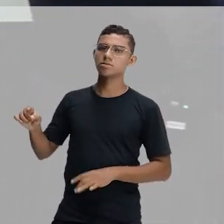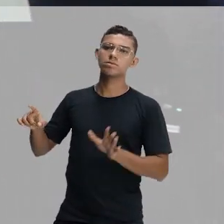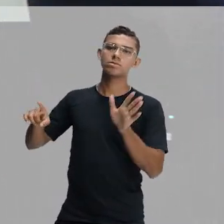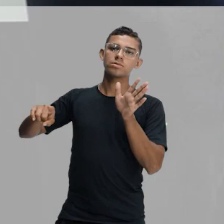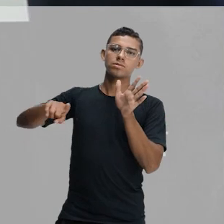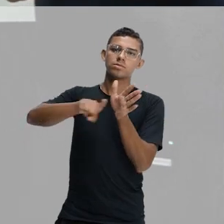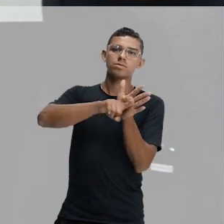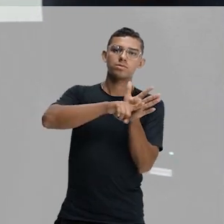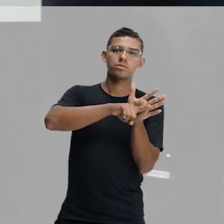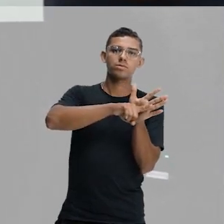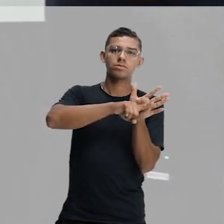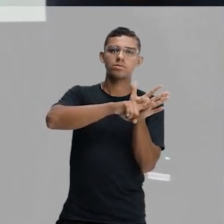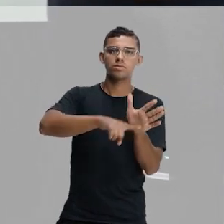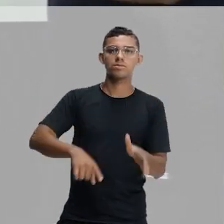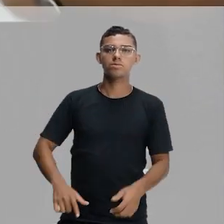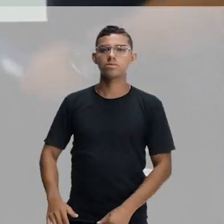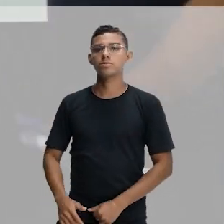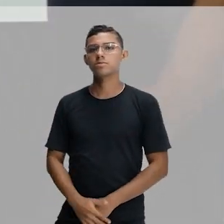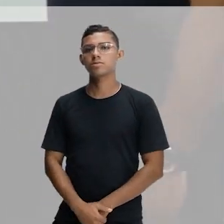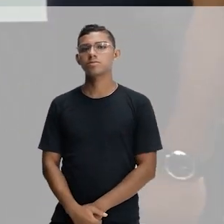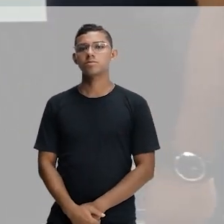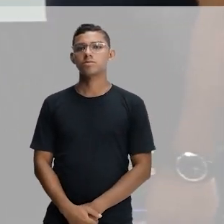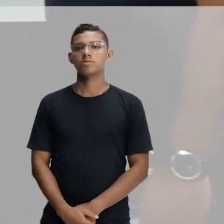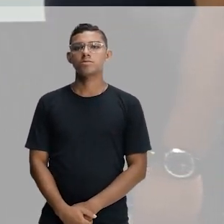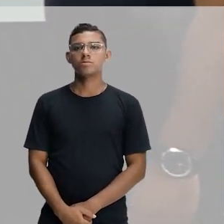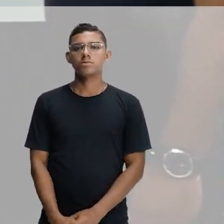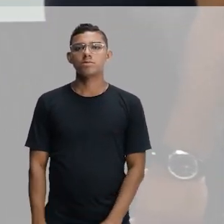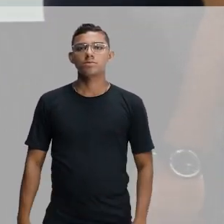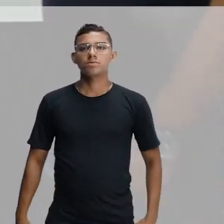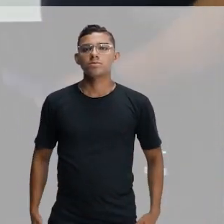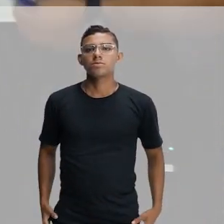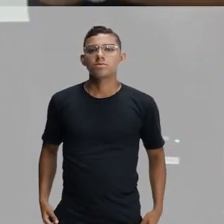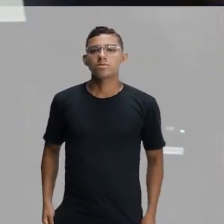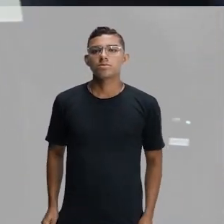positivo, e o da lã será diferente de zero e